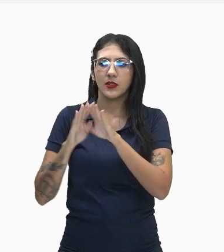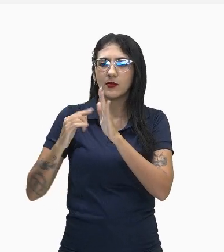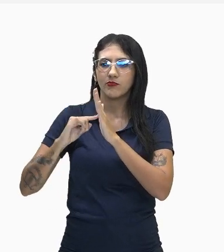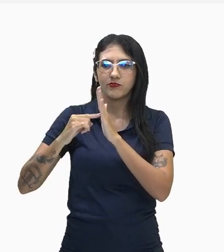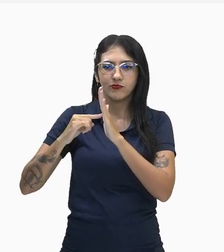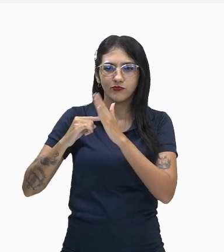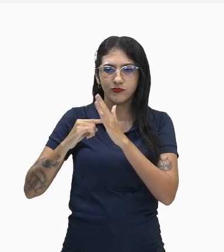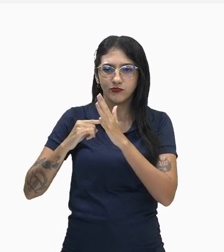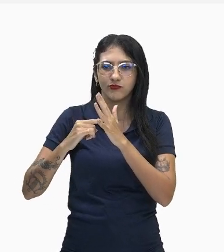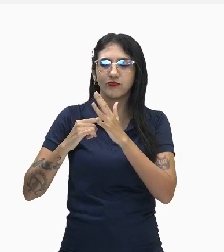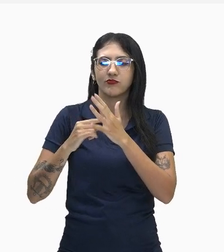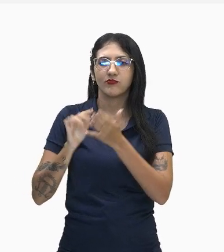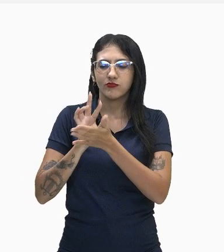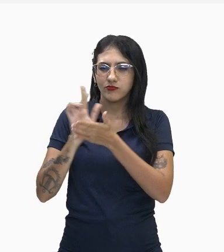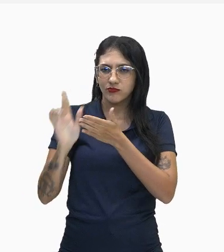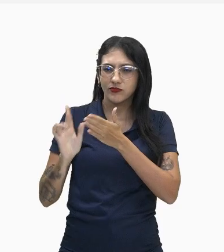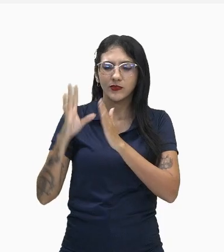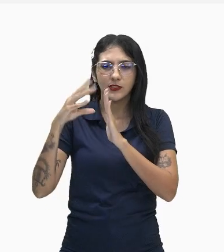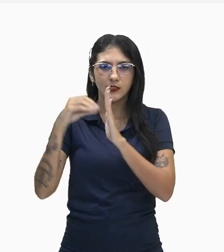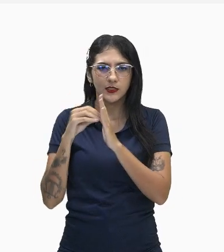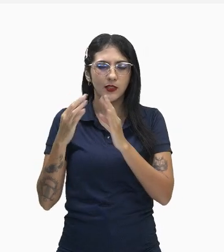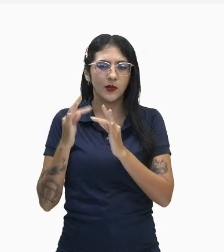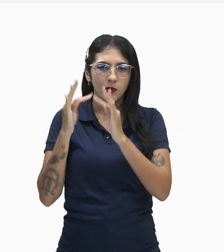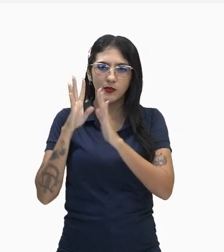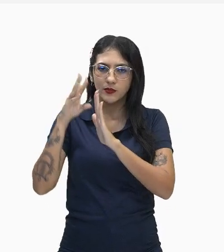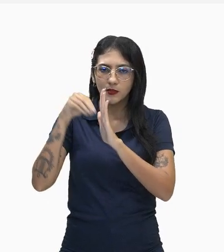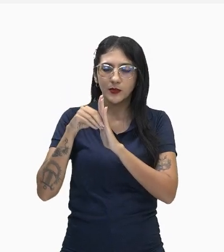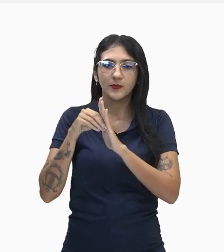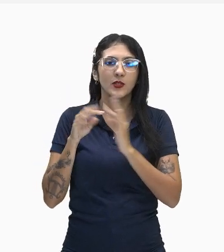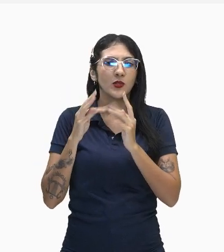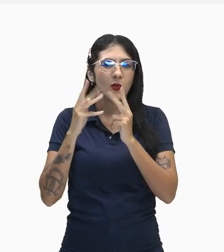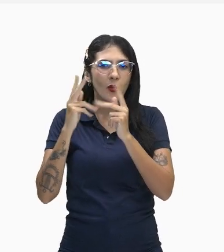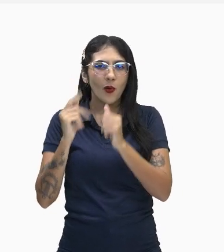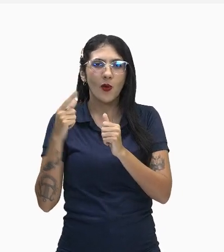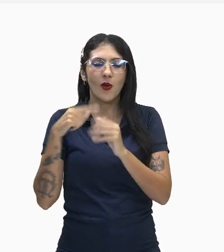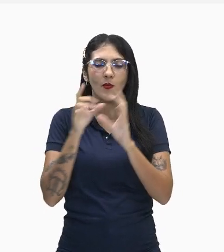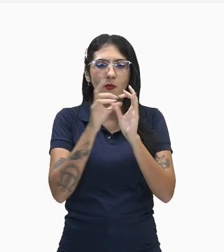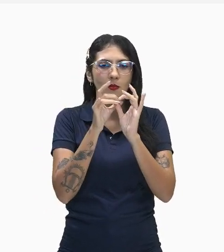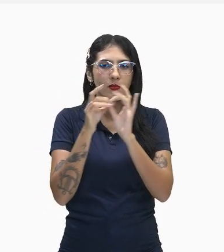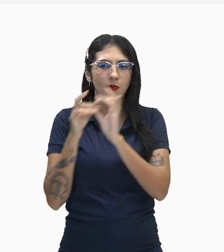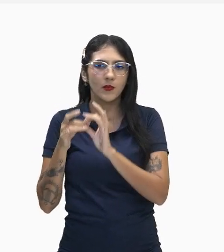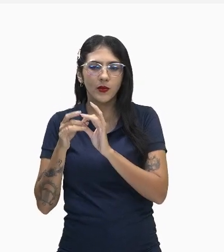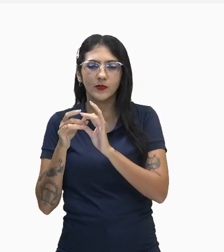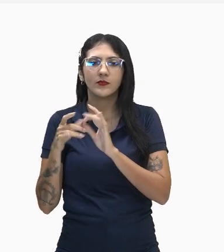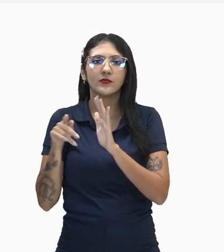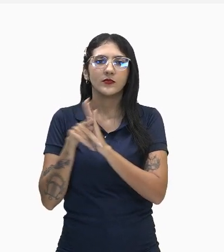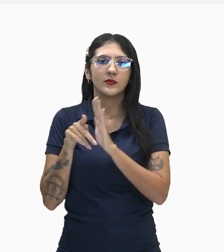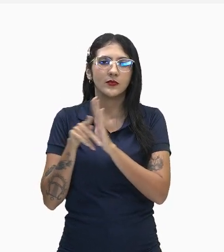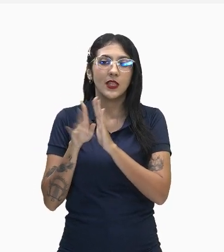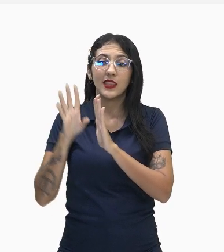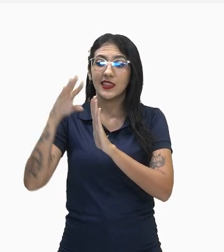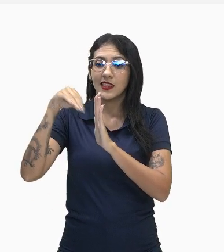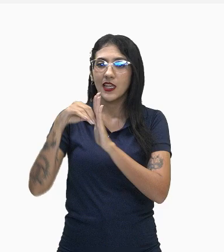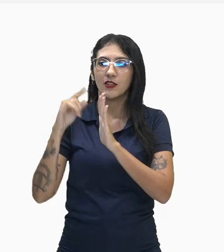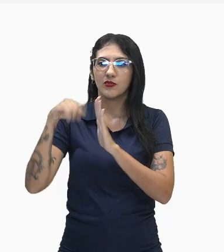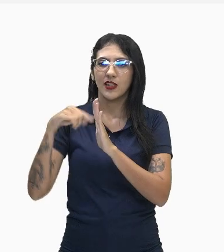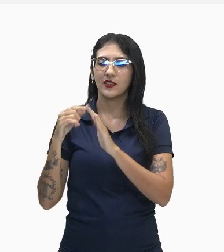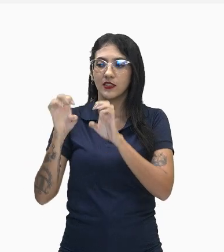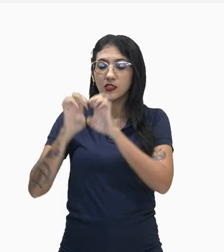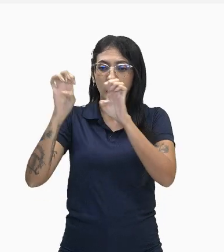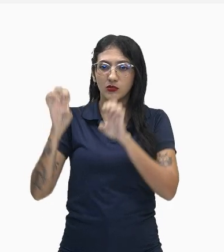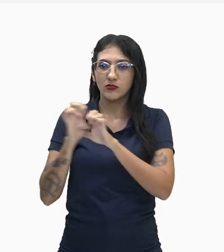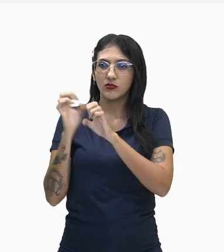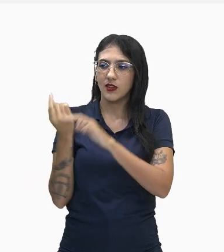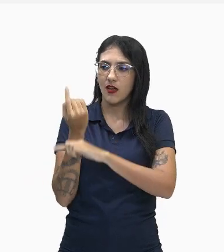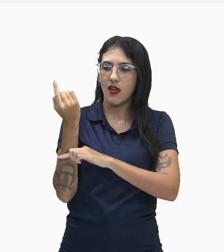aerogeradores, dos multiplicadores, da nacelle, que são todos componentes que fazem parte aí dessa estrutura